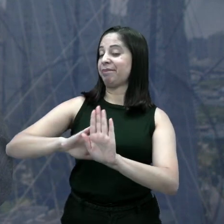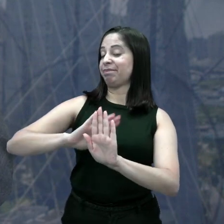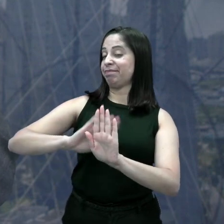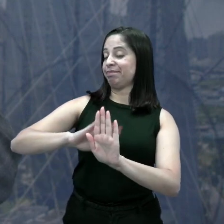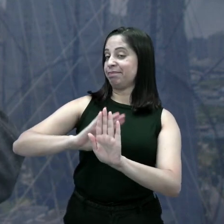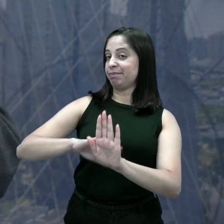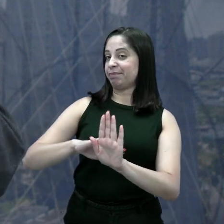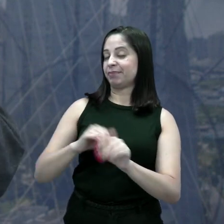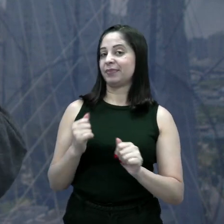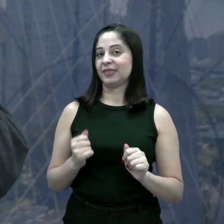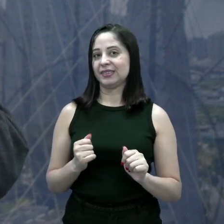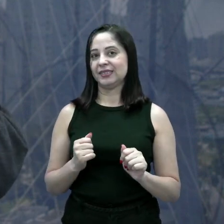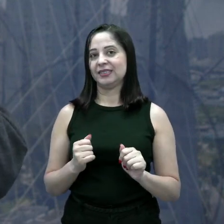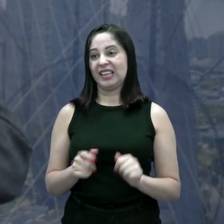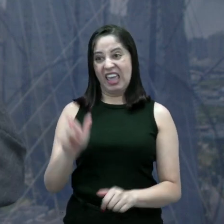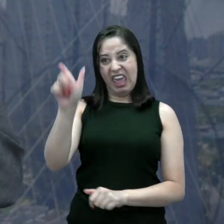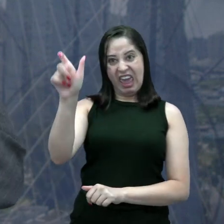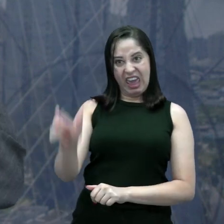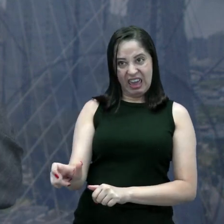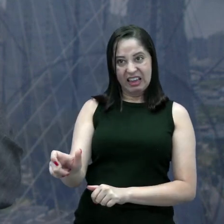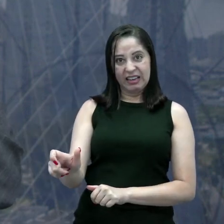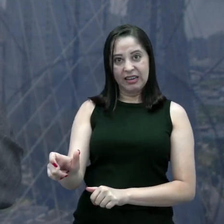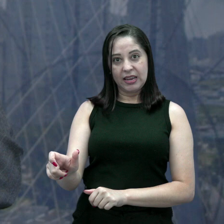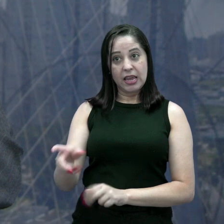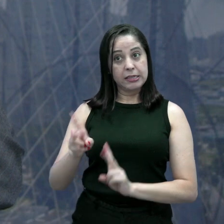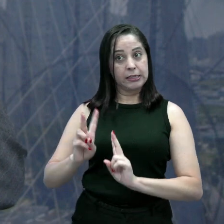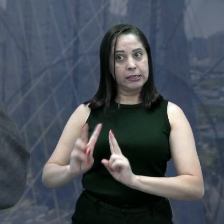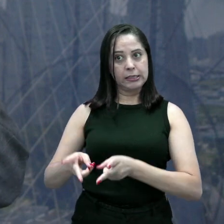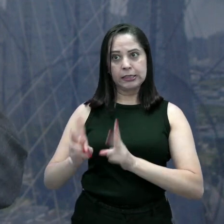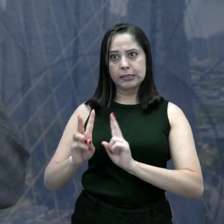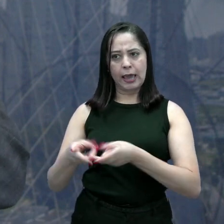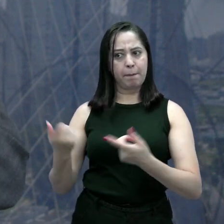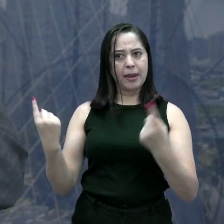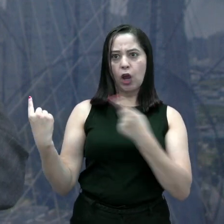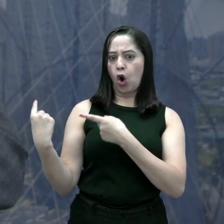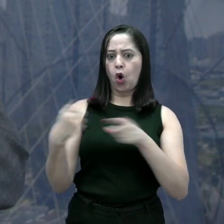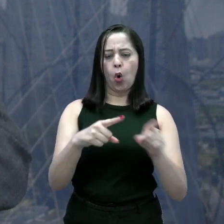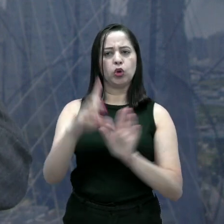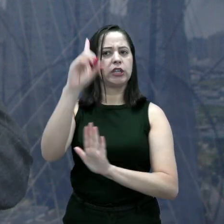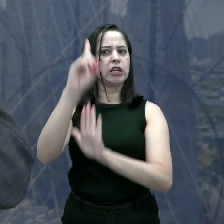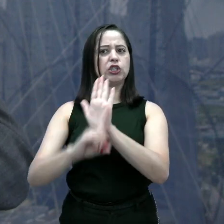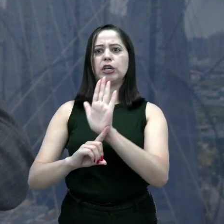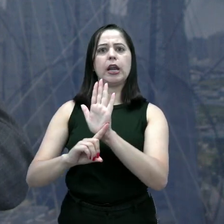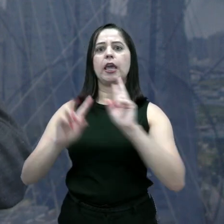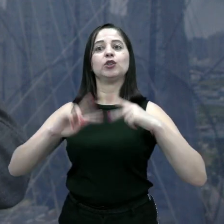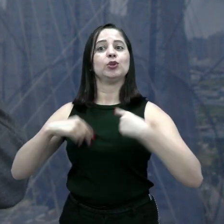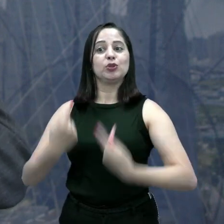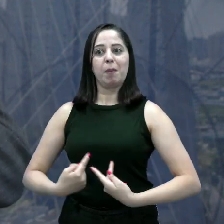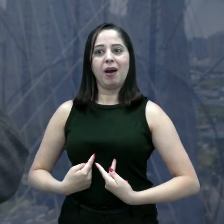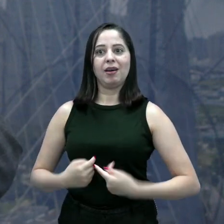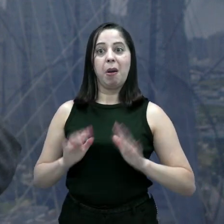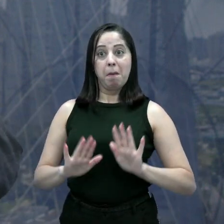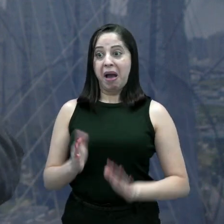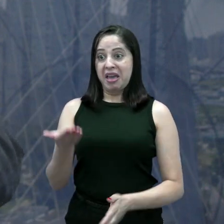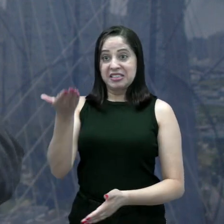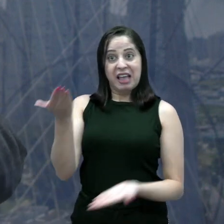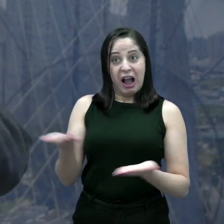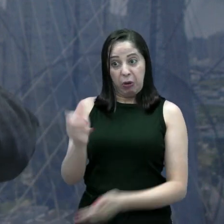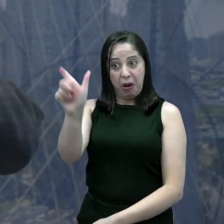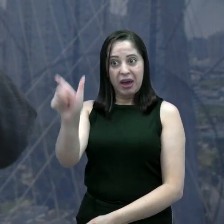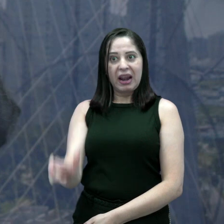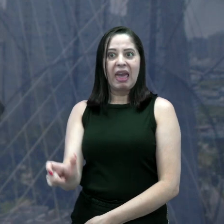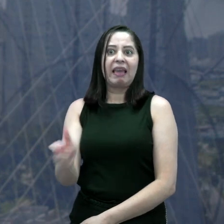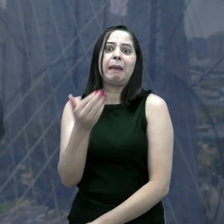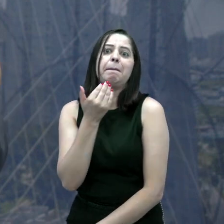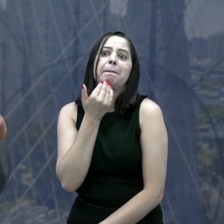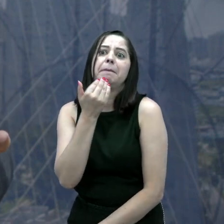foi veementemente contra direitos humanos, sempre foi um ditador e agora ele se usou de um direito humano, que é o asilo político, para